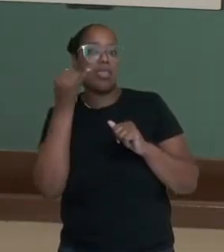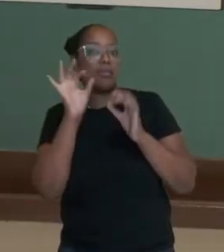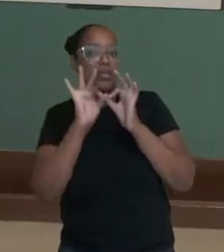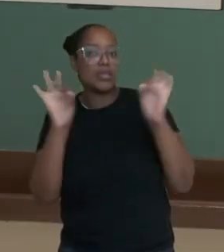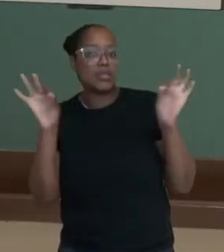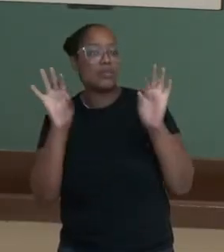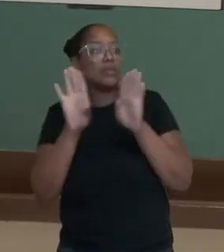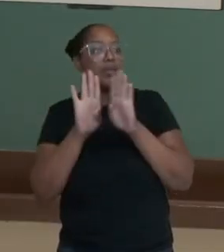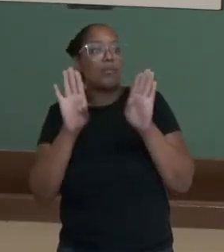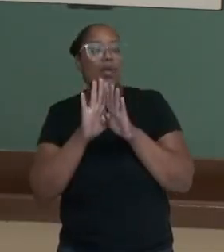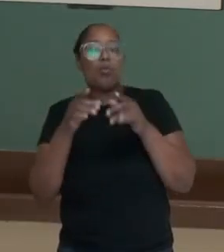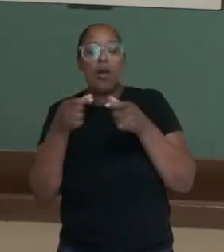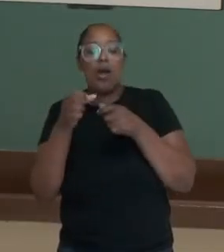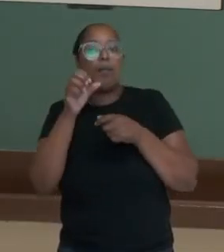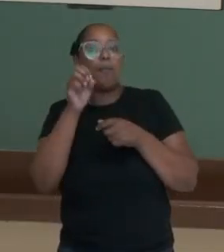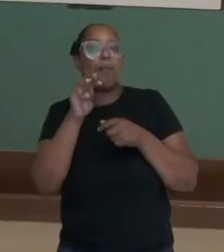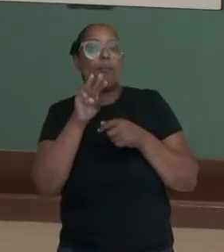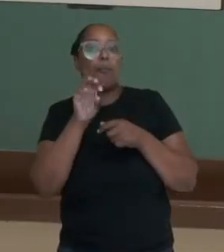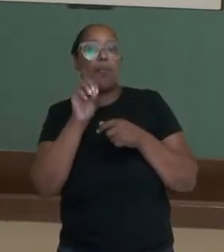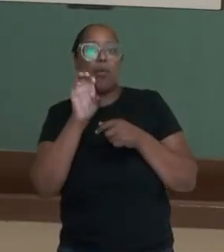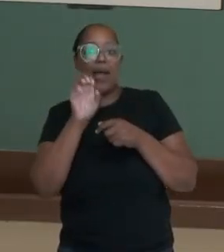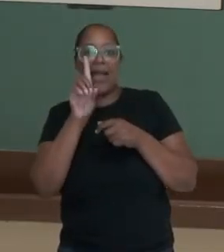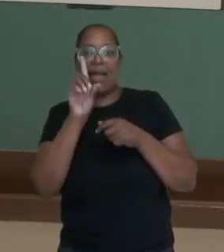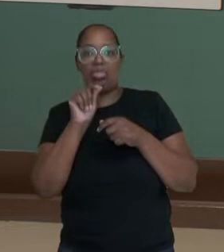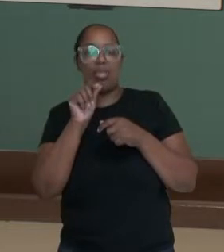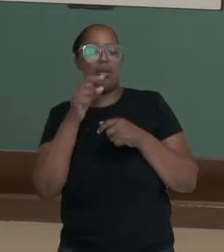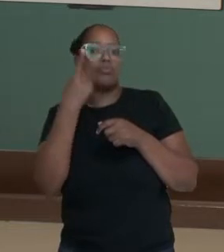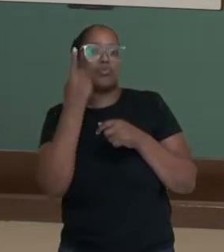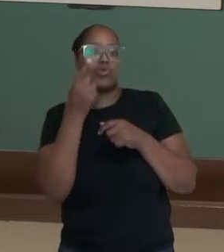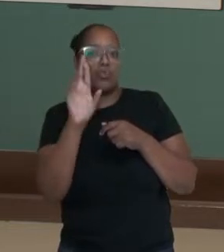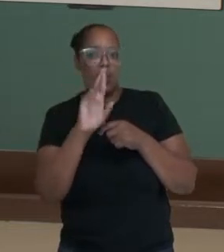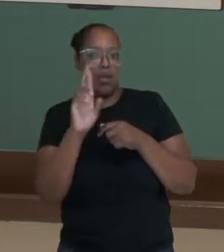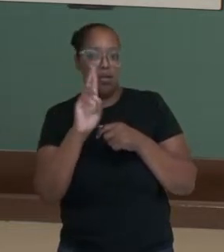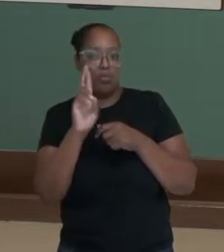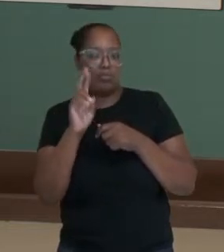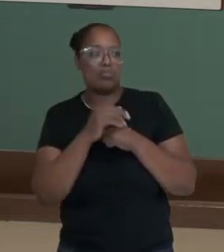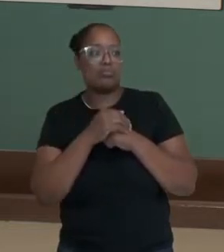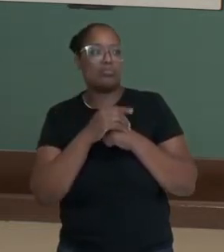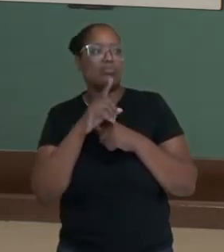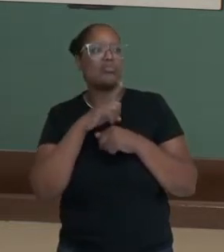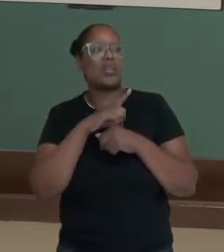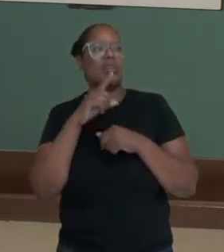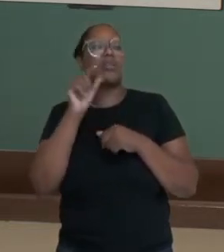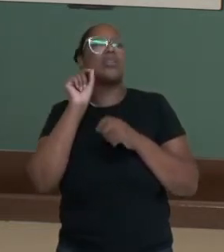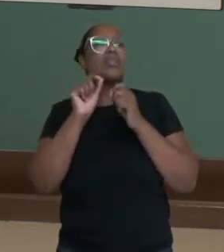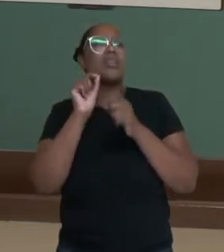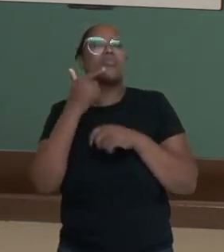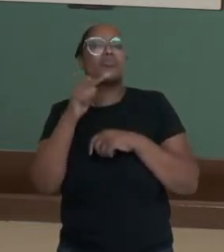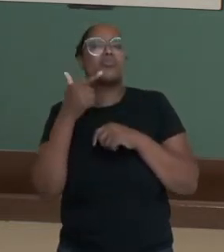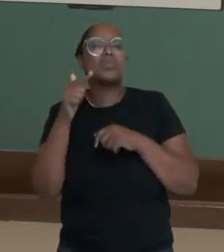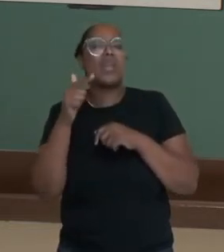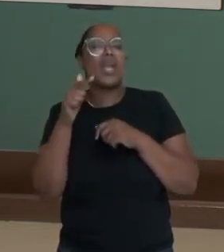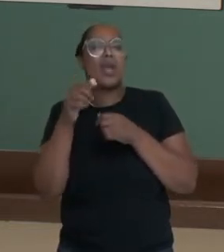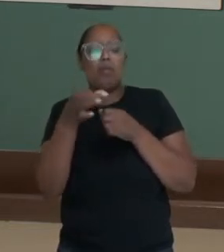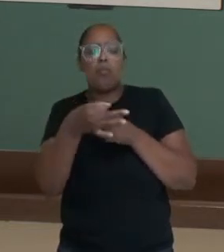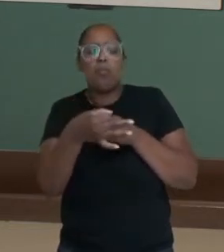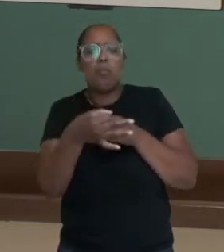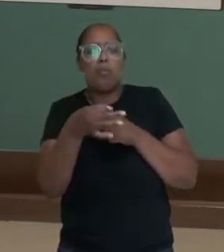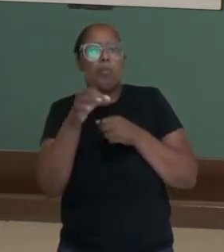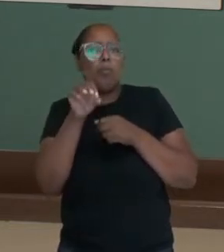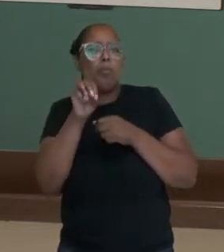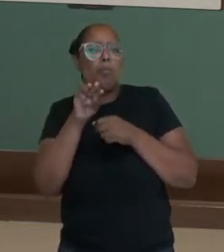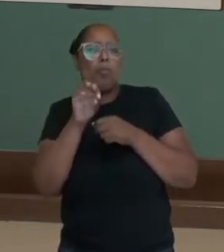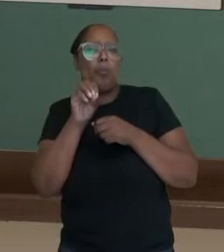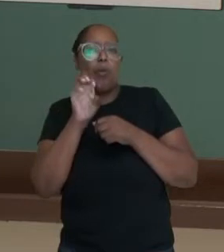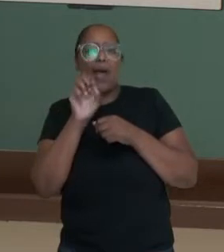conhece e aqui a moedinha de R$1. Quem não tem? Essa moeda de R$1, por sinal, é muito parecida